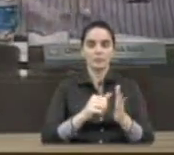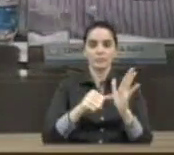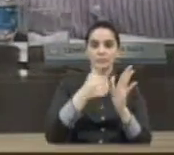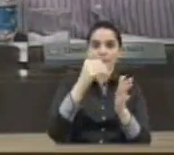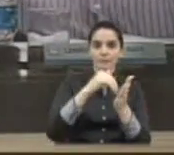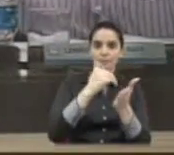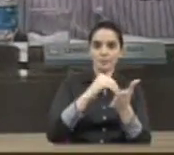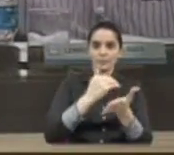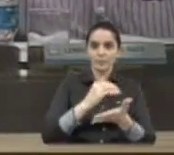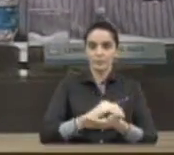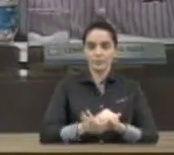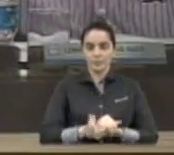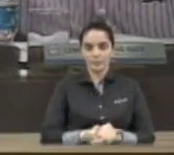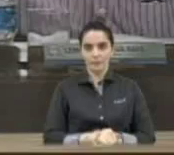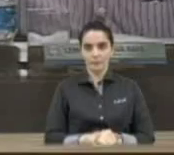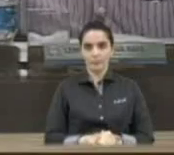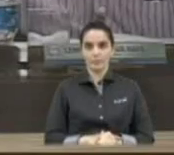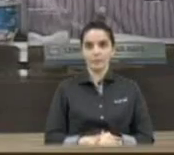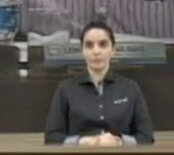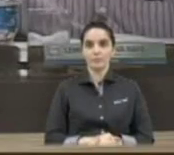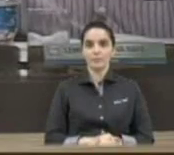secretário.